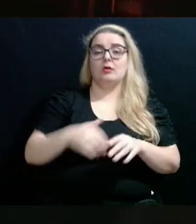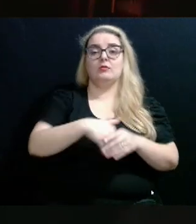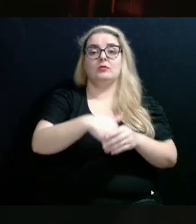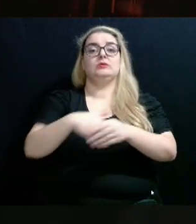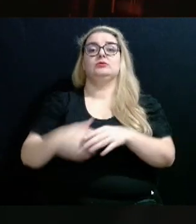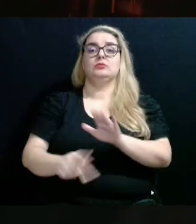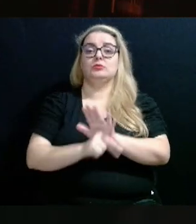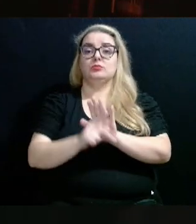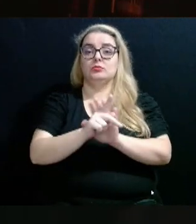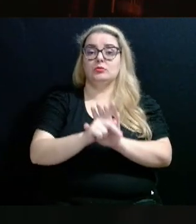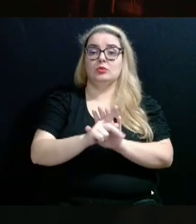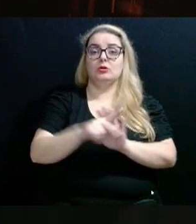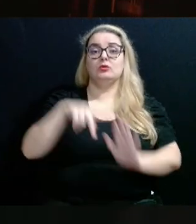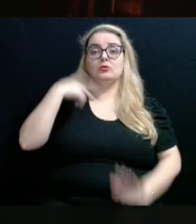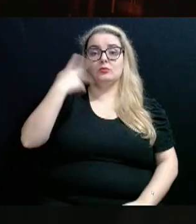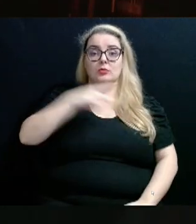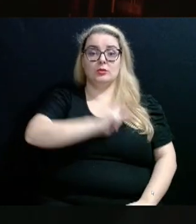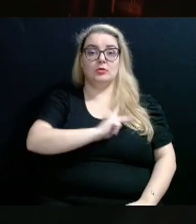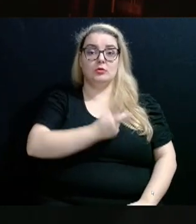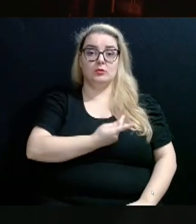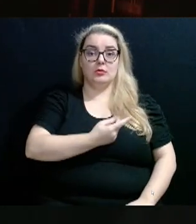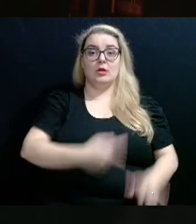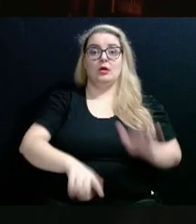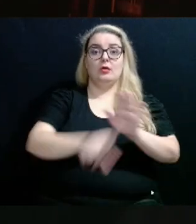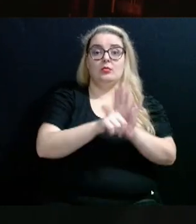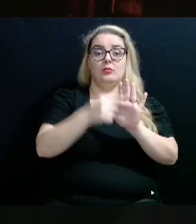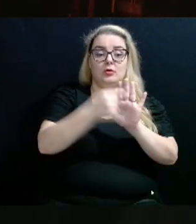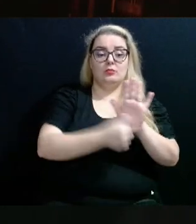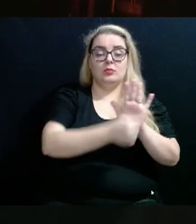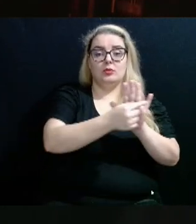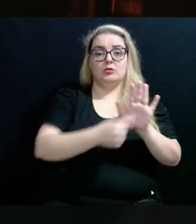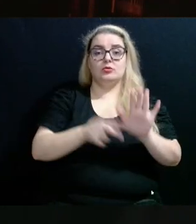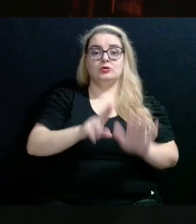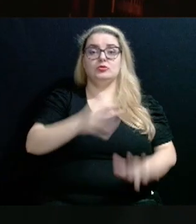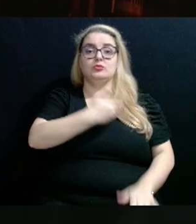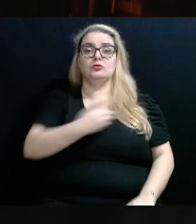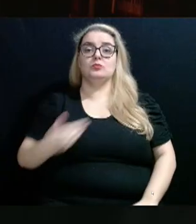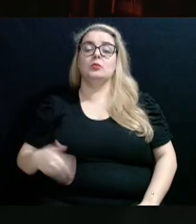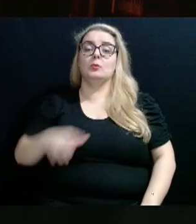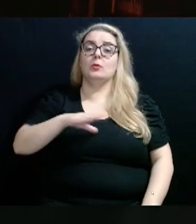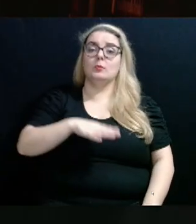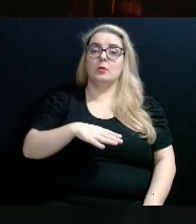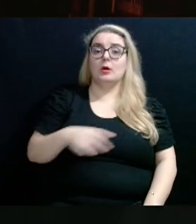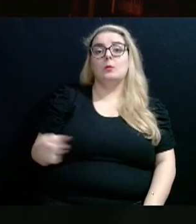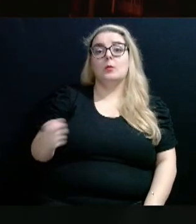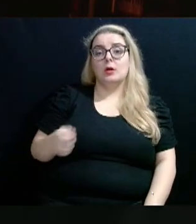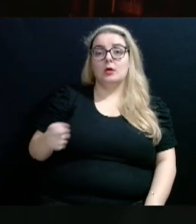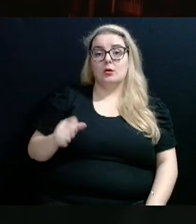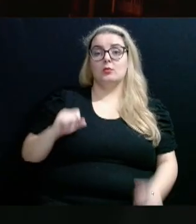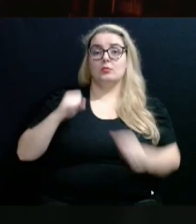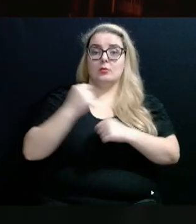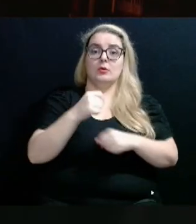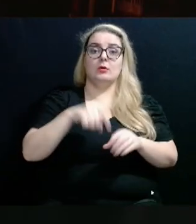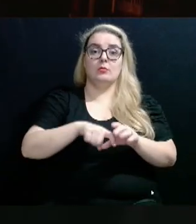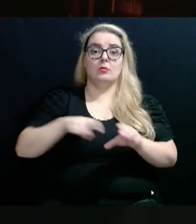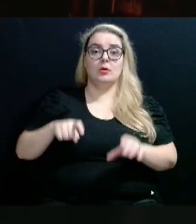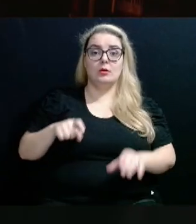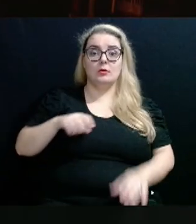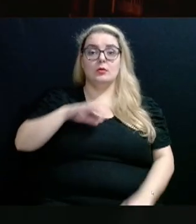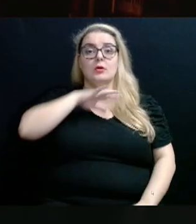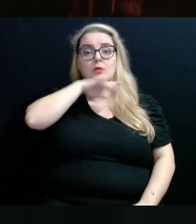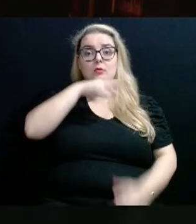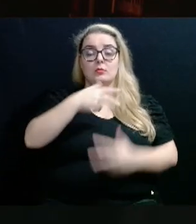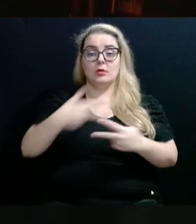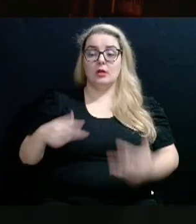revoga a lei que declarou de utilidade pública municipal a Associação Protetora dos Animais Aliança do Bem. Segundo a justificativa, a medida